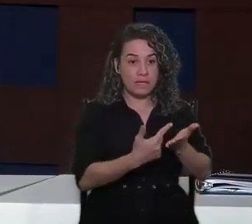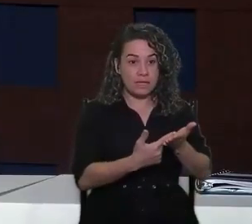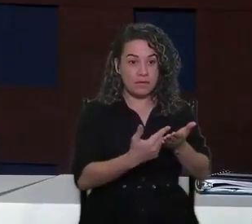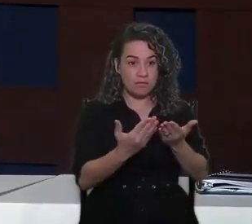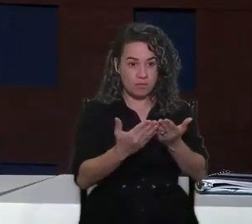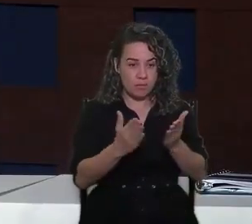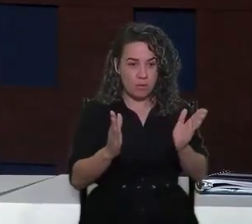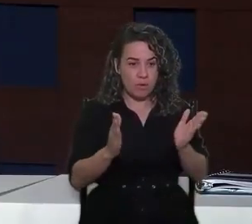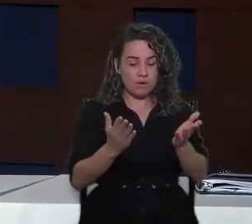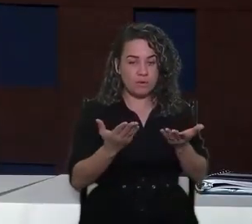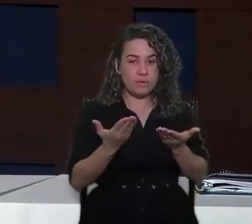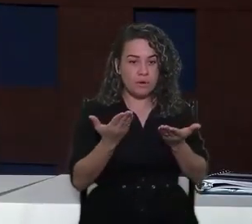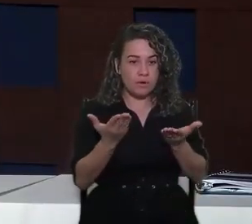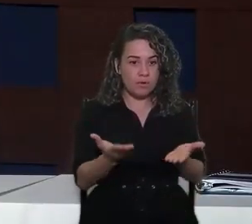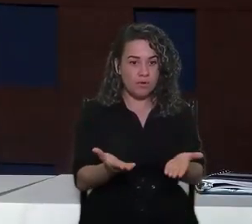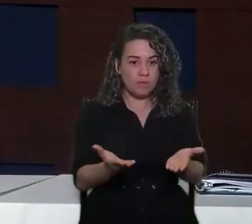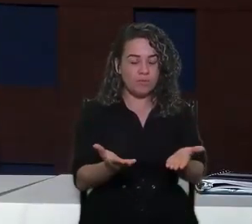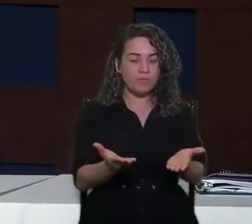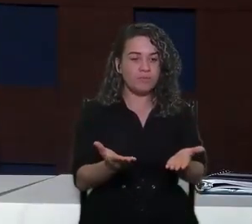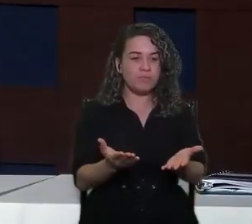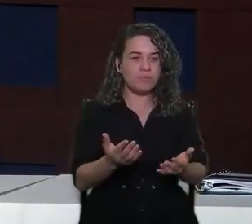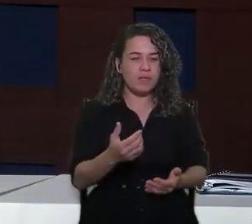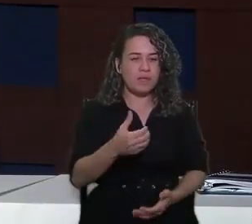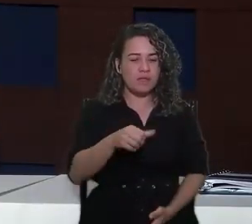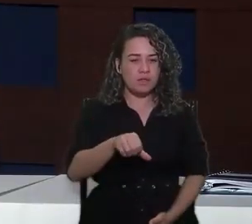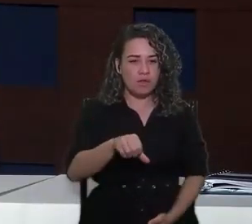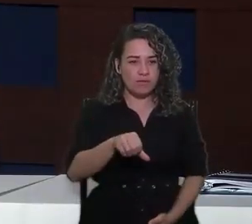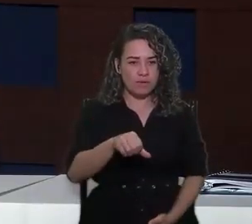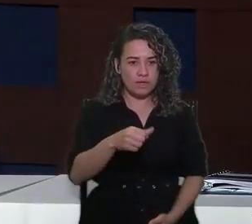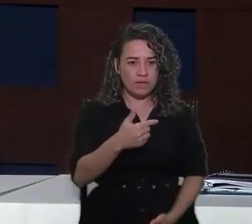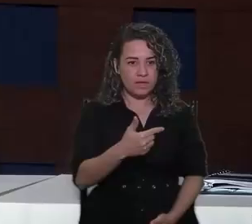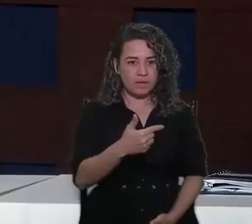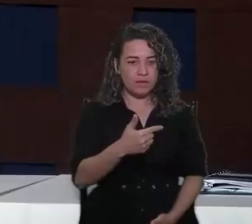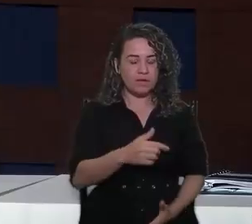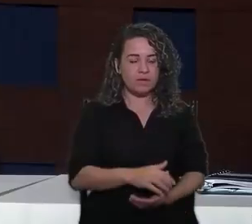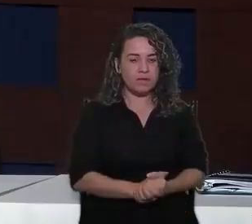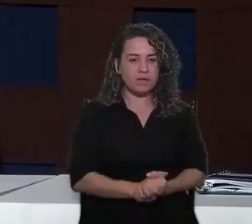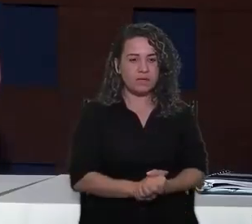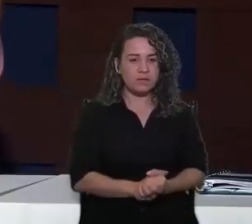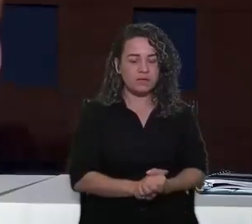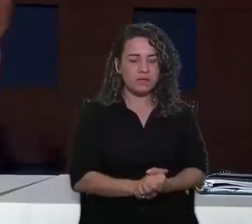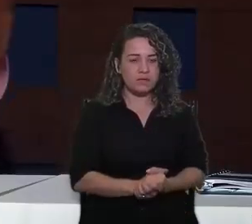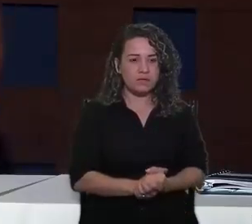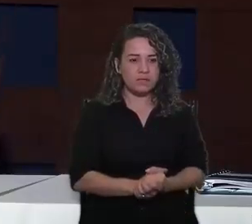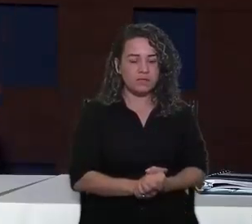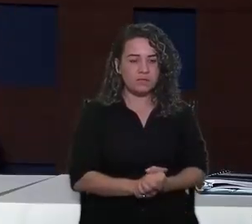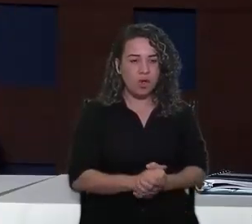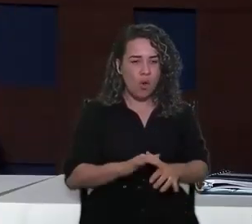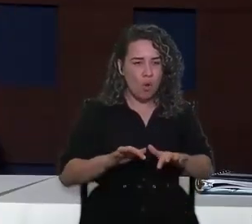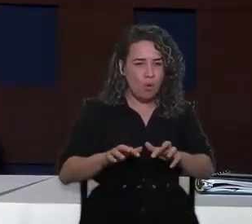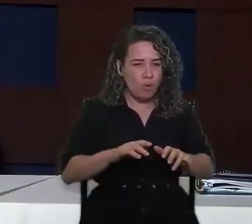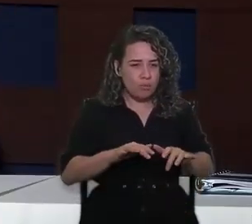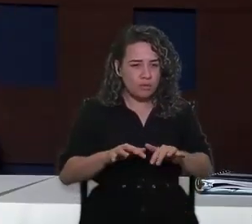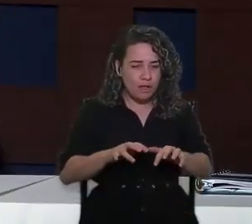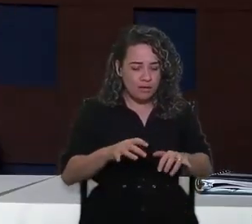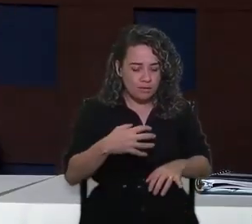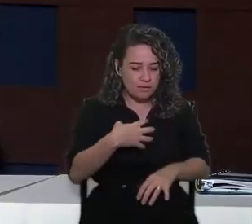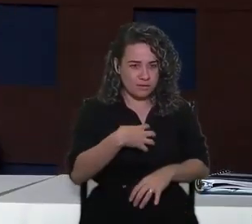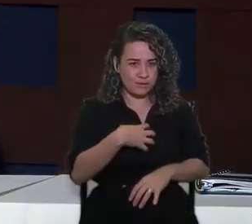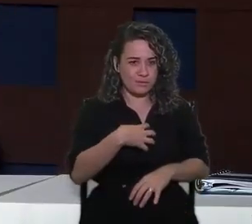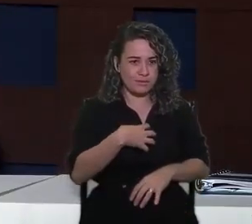vendeu muito, isso foi em 92. Os computadores estavam começando a ficarem